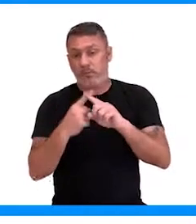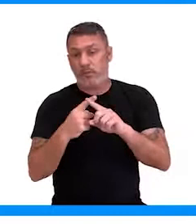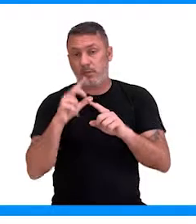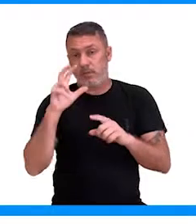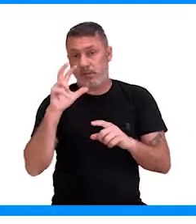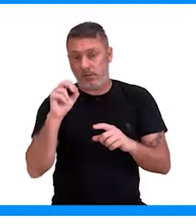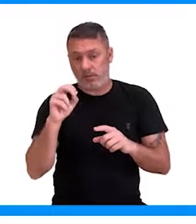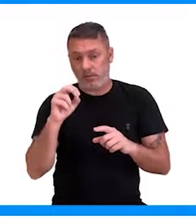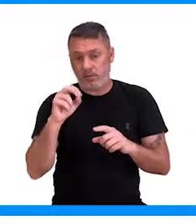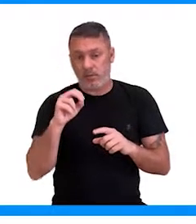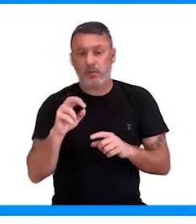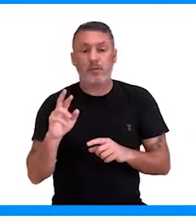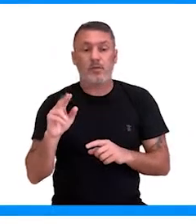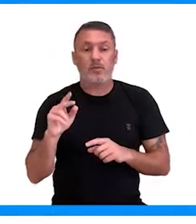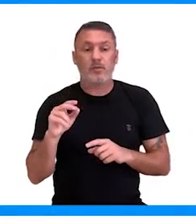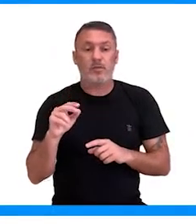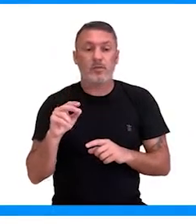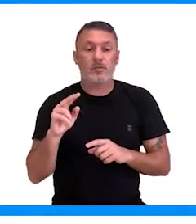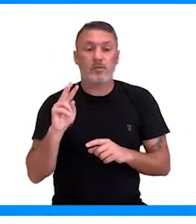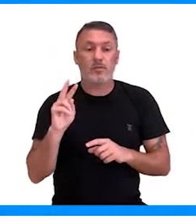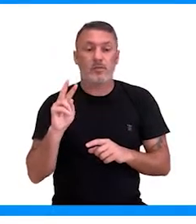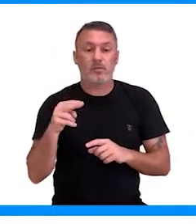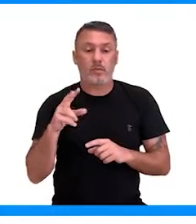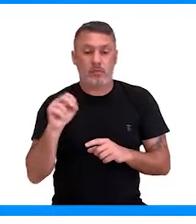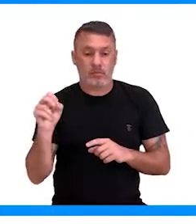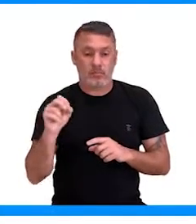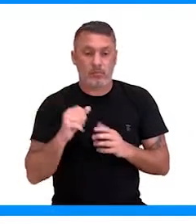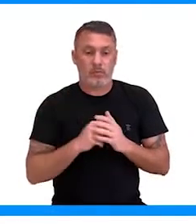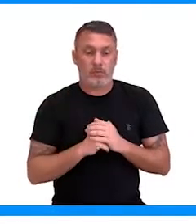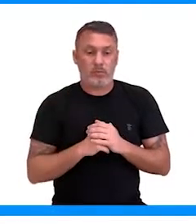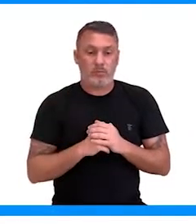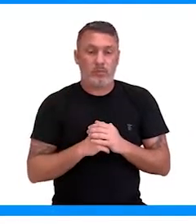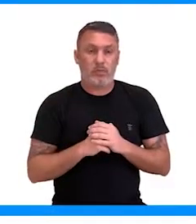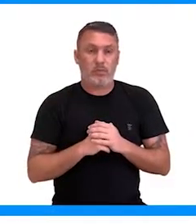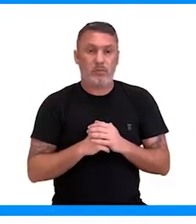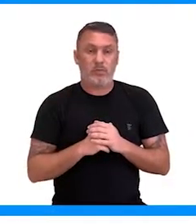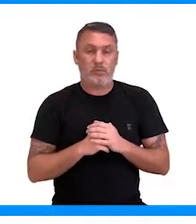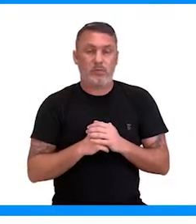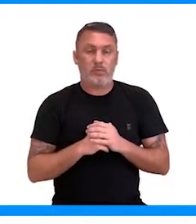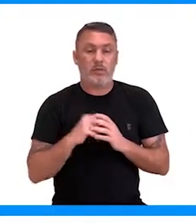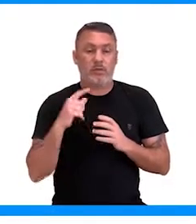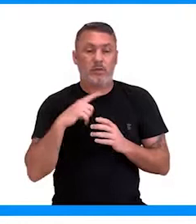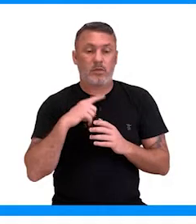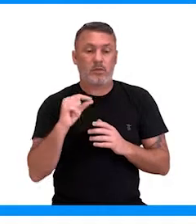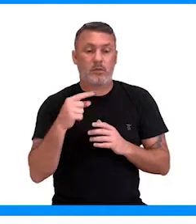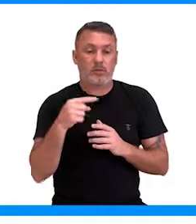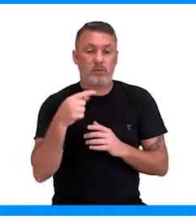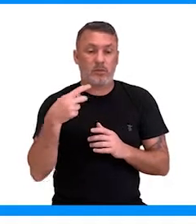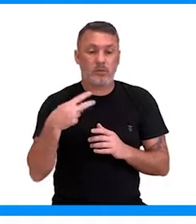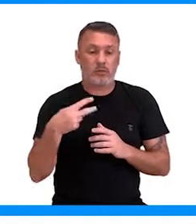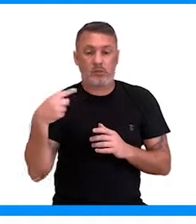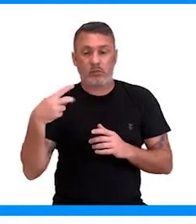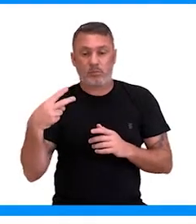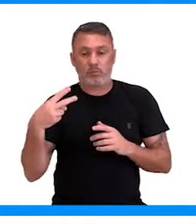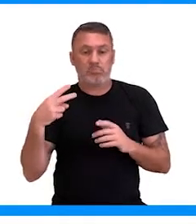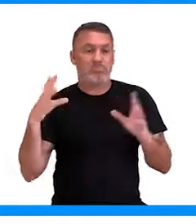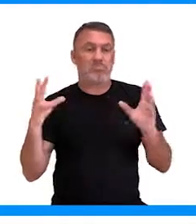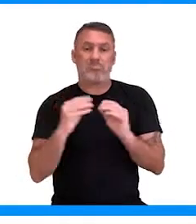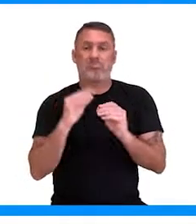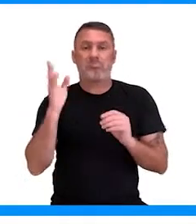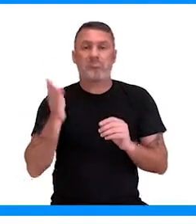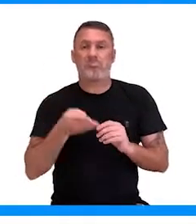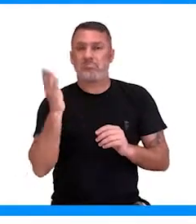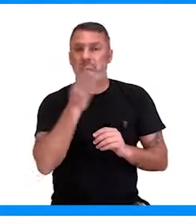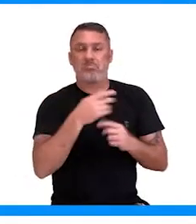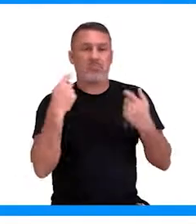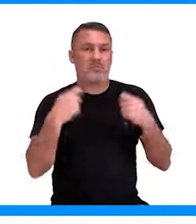vezes 50, dá 12.500. Raiz de 2 vezes raiz de 2, acaba a raiz, né?